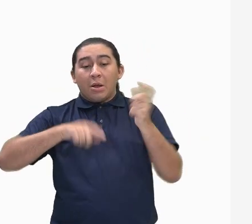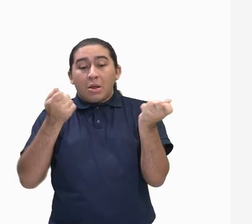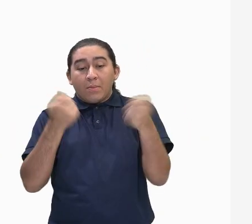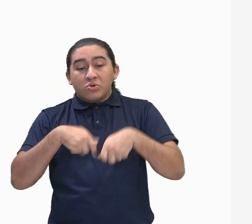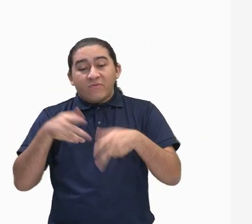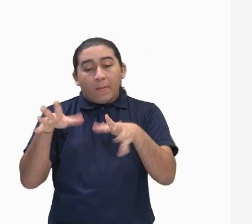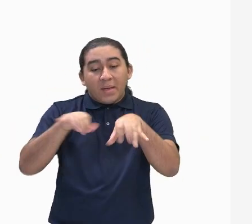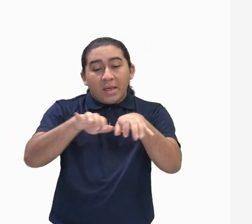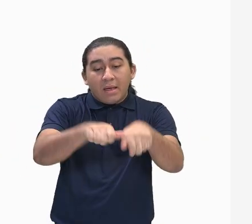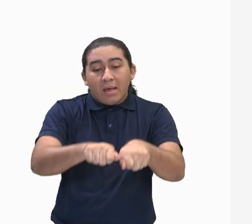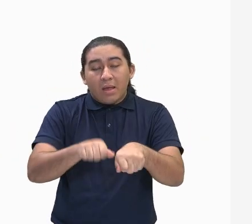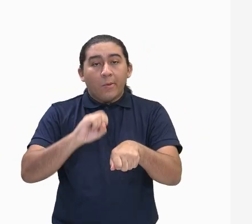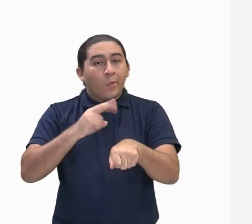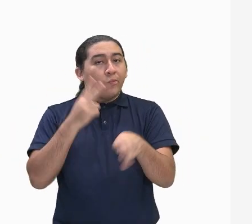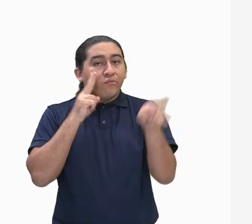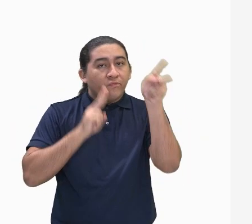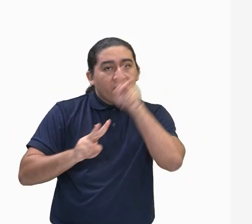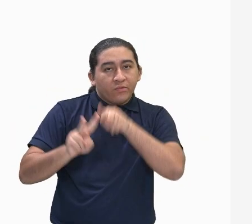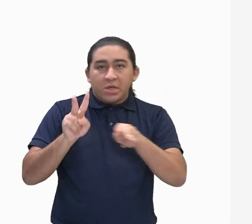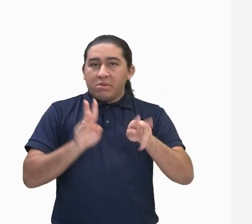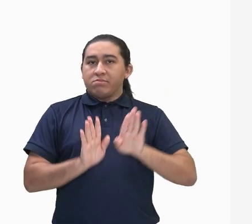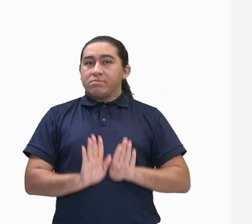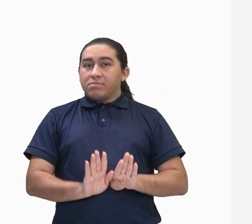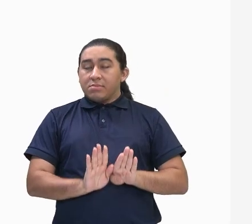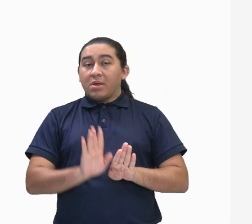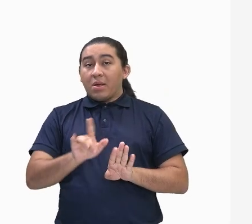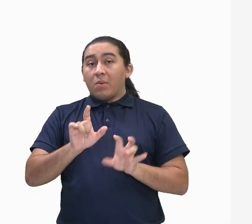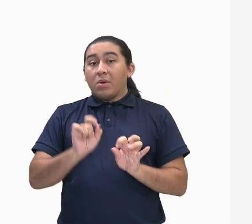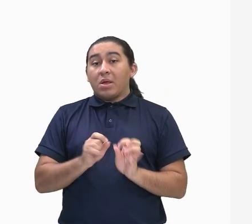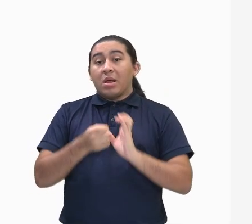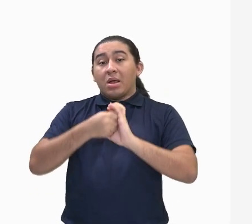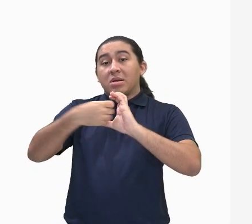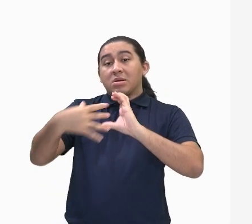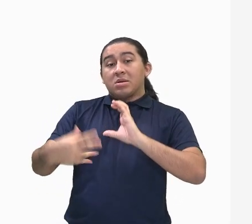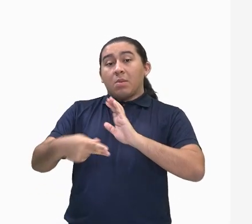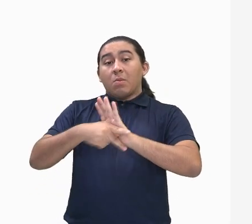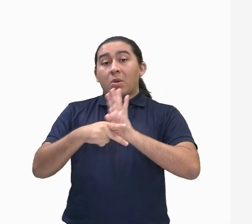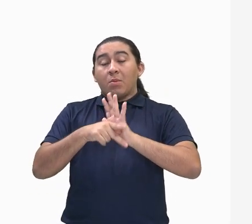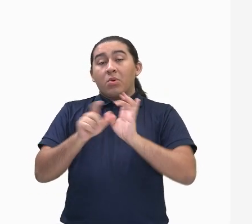documentos físicos, mas sim em elementos